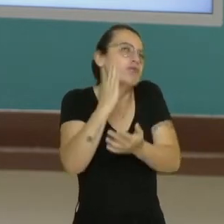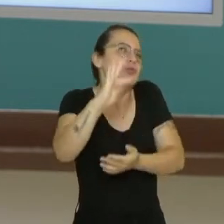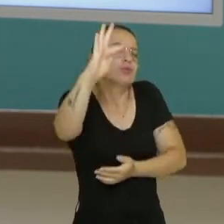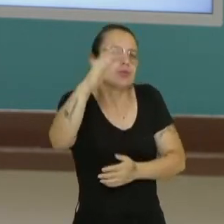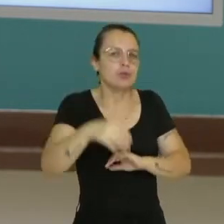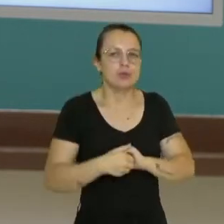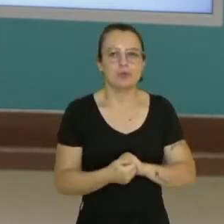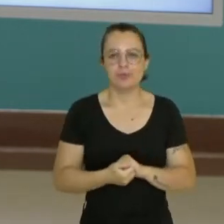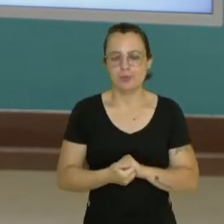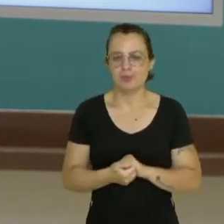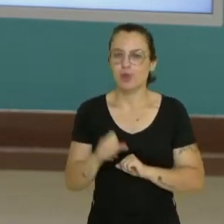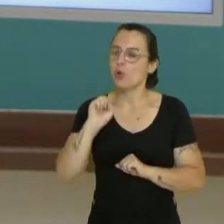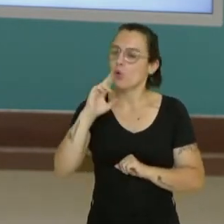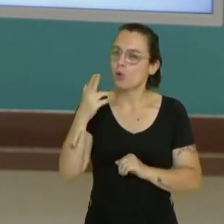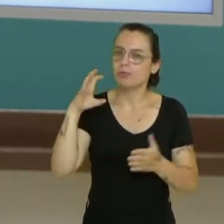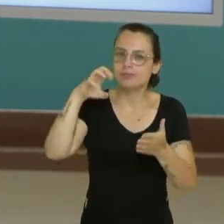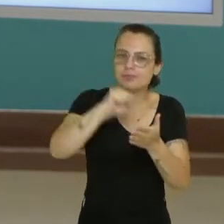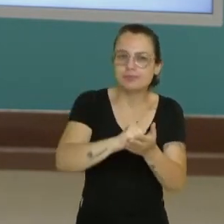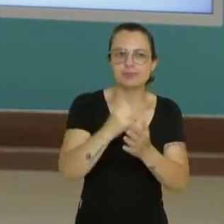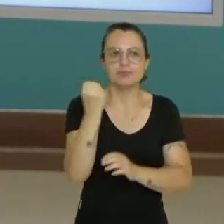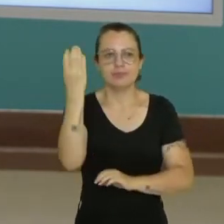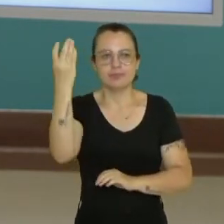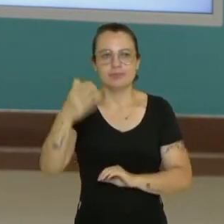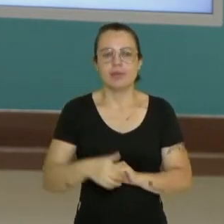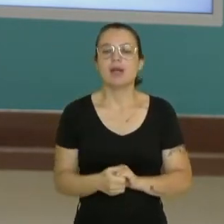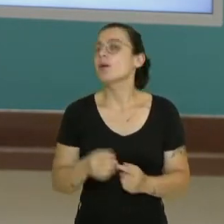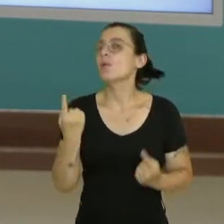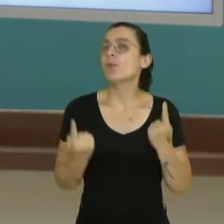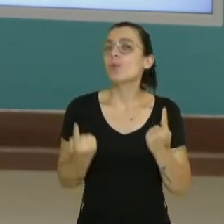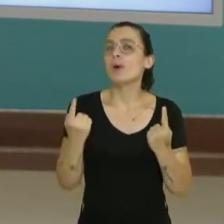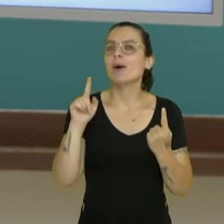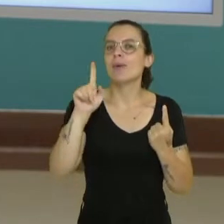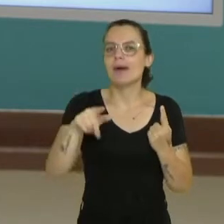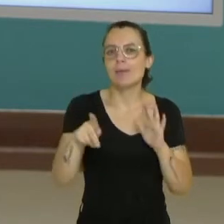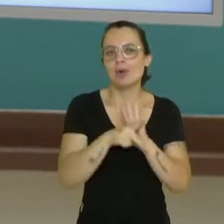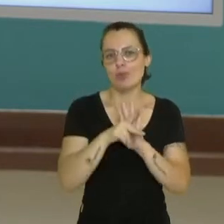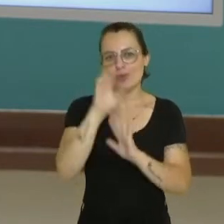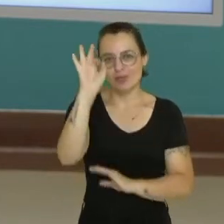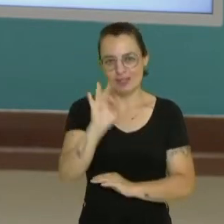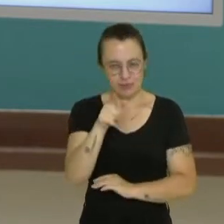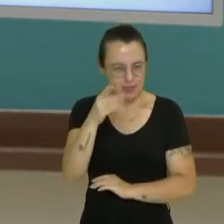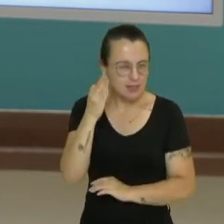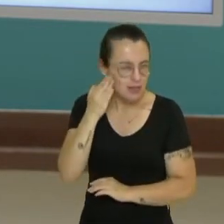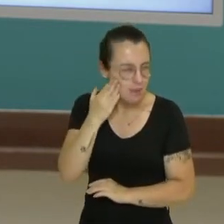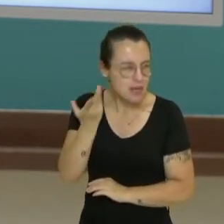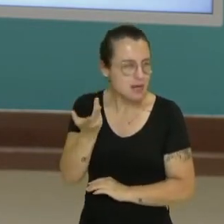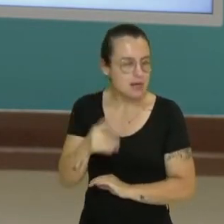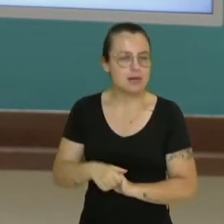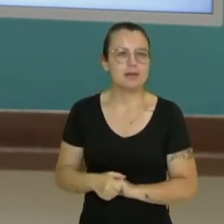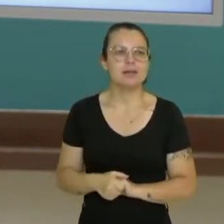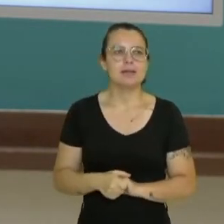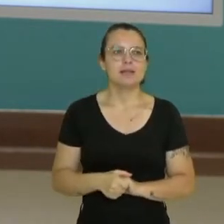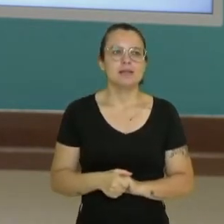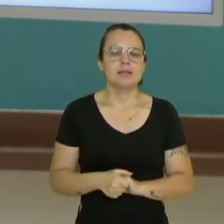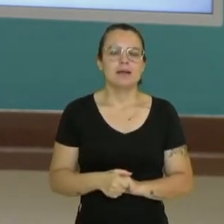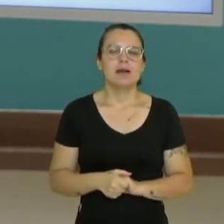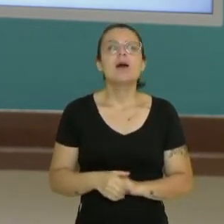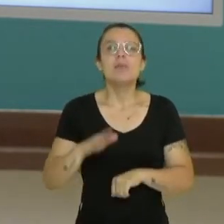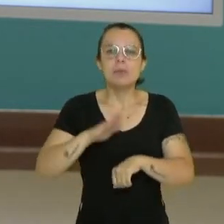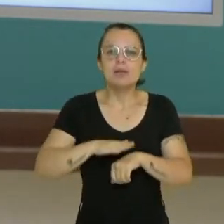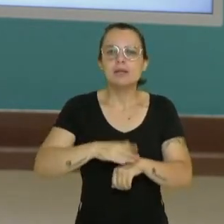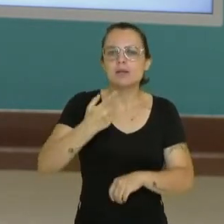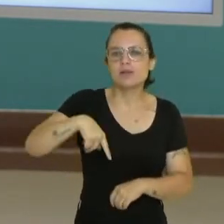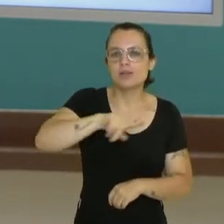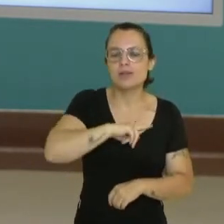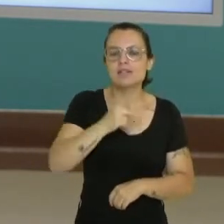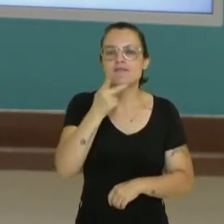para adquirir alguma coisa, uma viagem. Qual é essa porcentagem? Vocês sabem disso? Quando a gente fala de